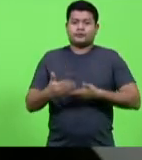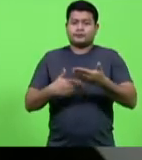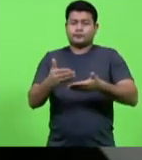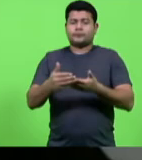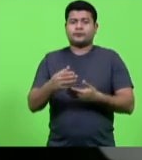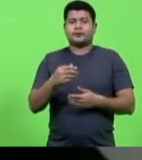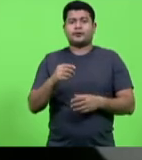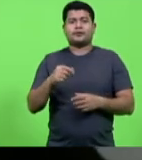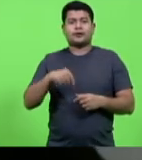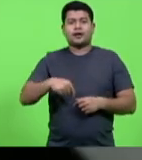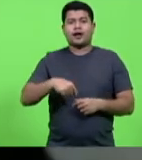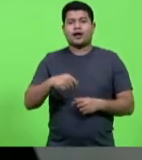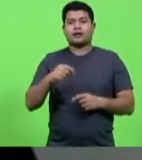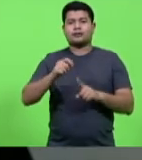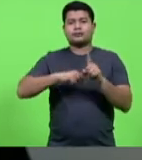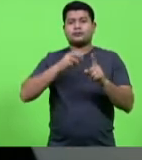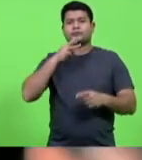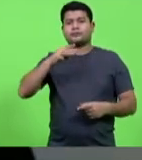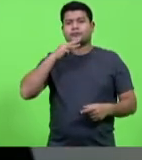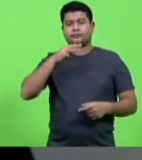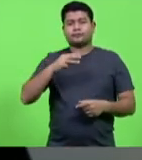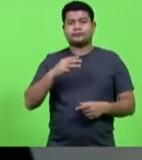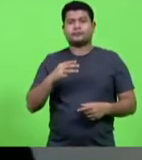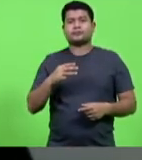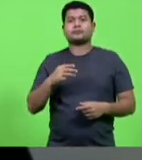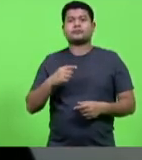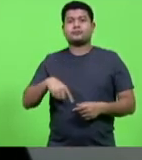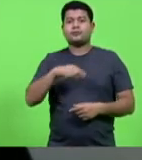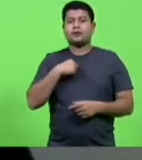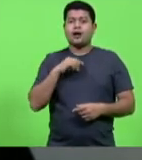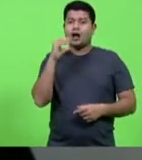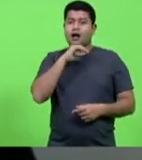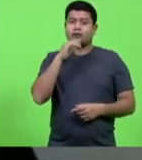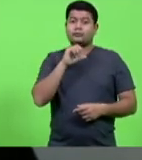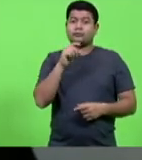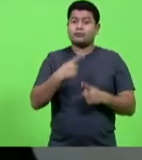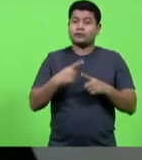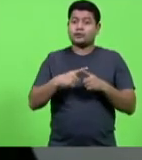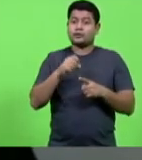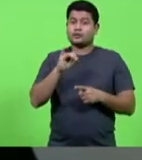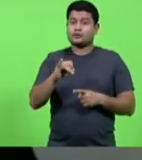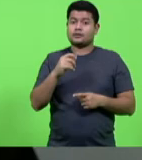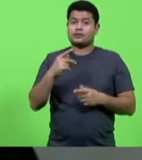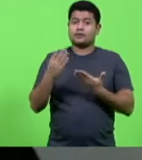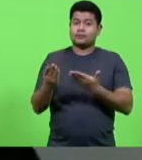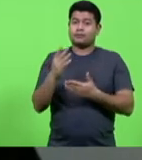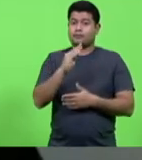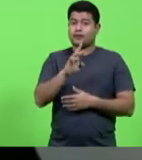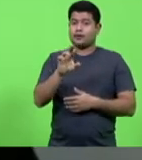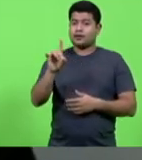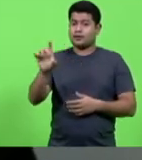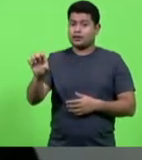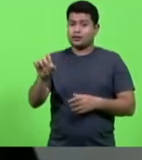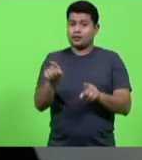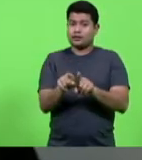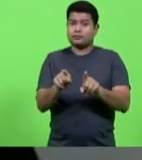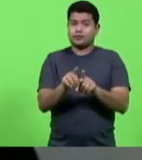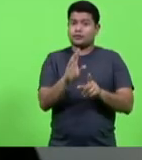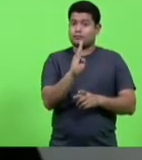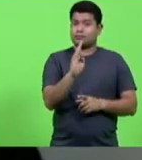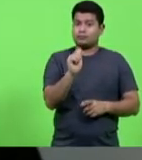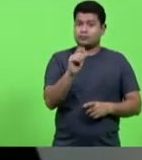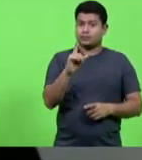casa, mas que a gente pudesse prestigiar, porque se deixar na mão do BRDE e do Badesc, eles vão